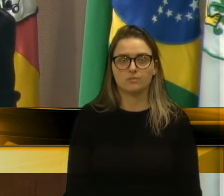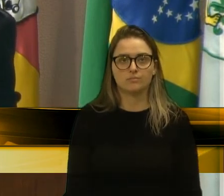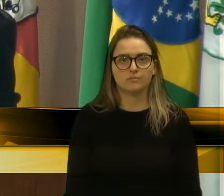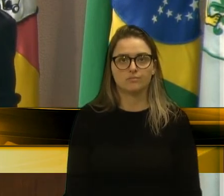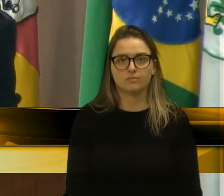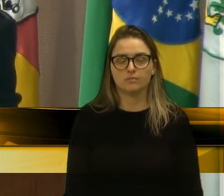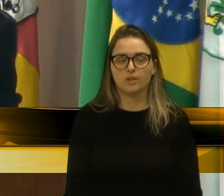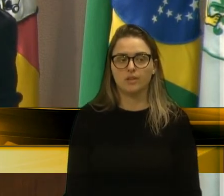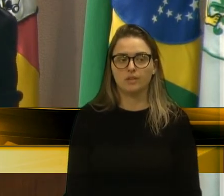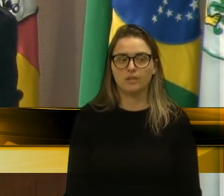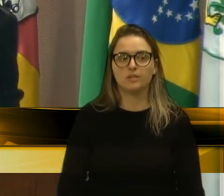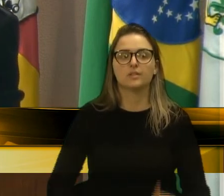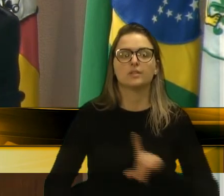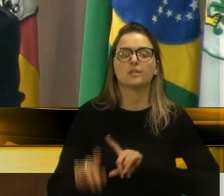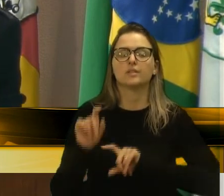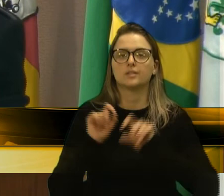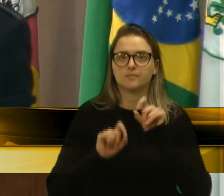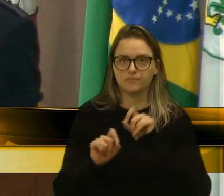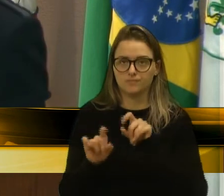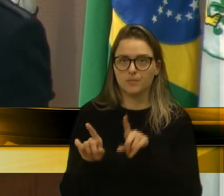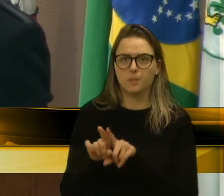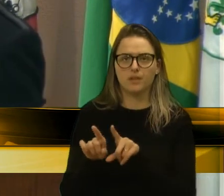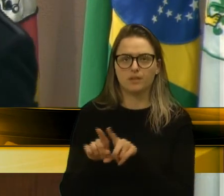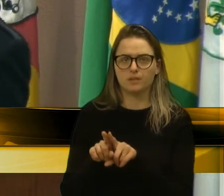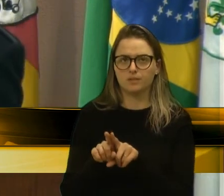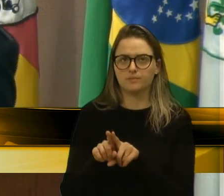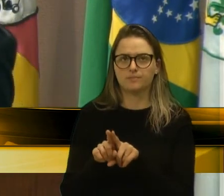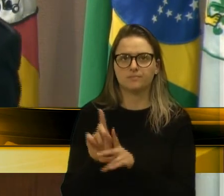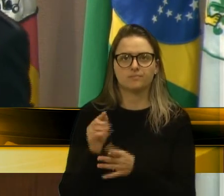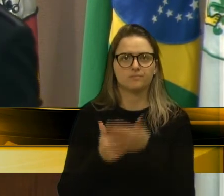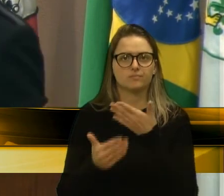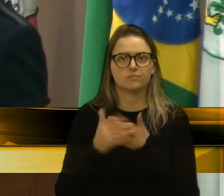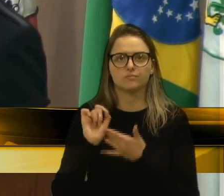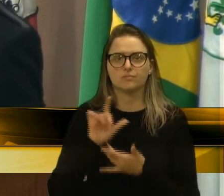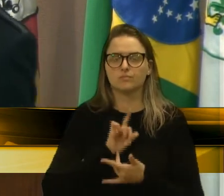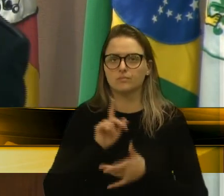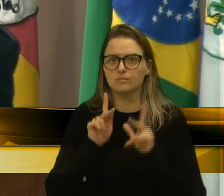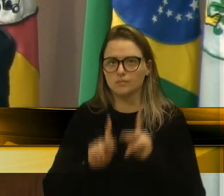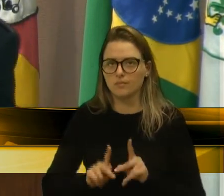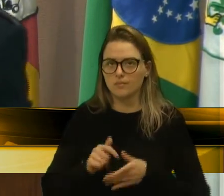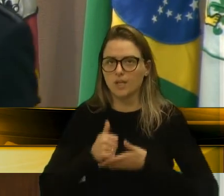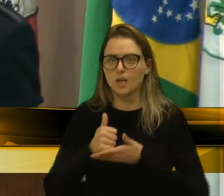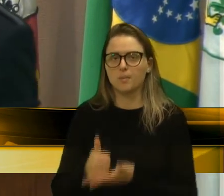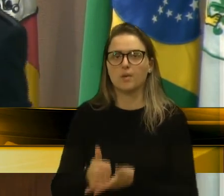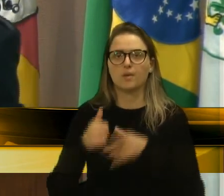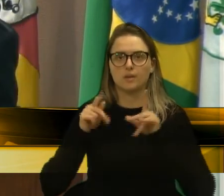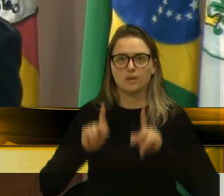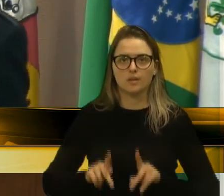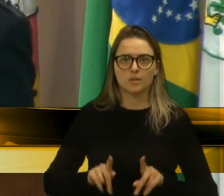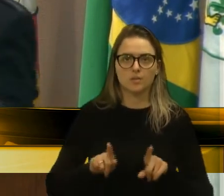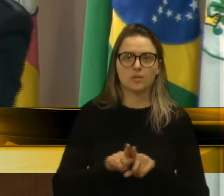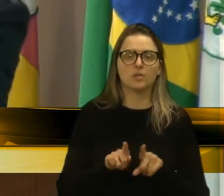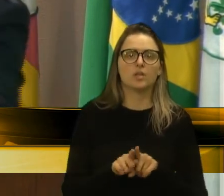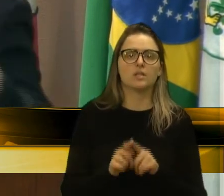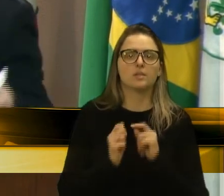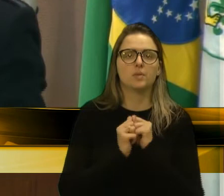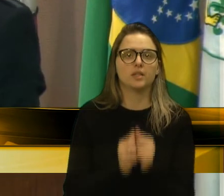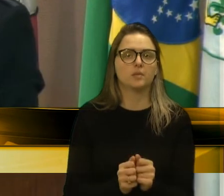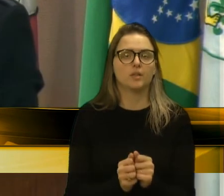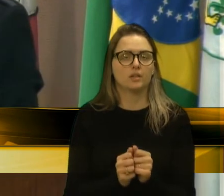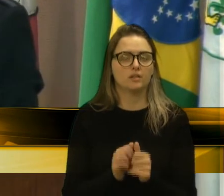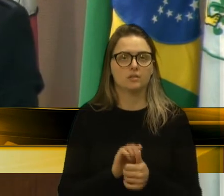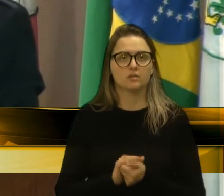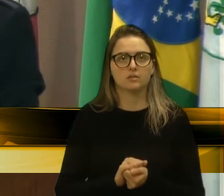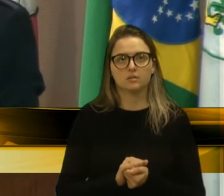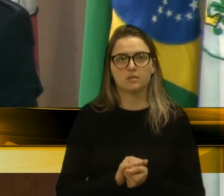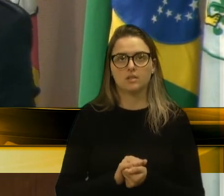Eu tenho como costume, né, porque tu ouvir pessoas que te apoiam, eleitores, pessoas que estão na tua volta, claro que eles vão ser